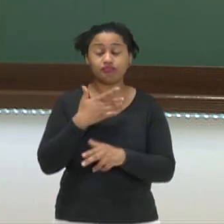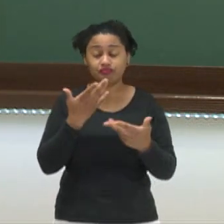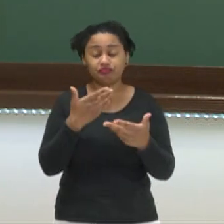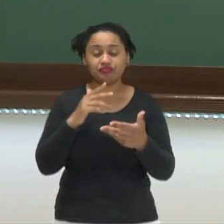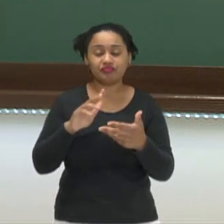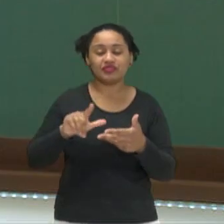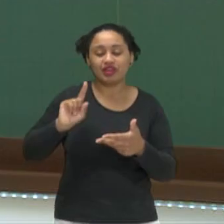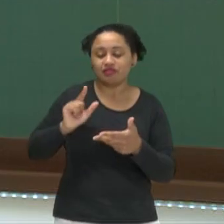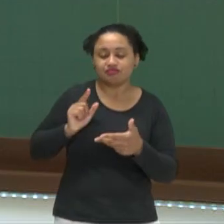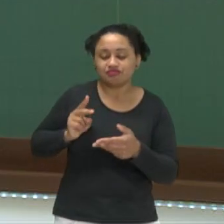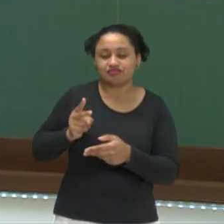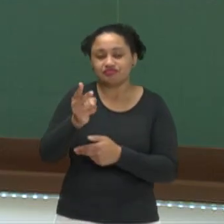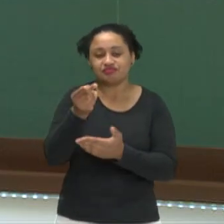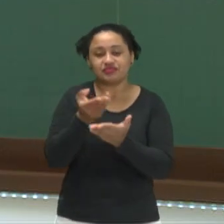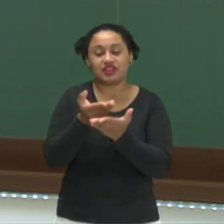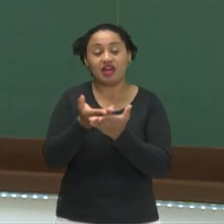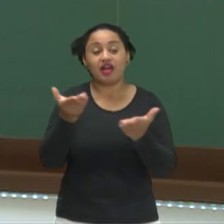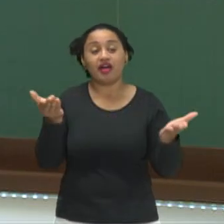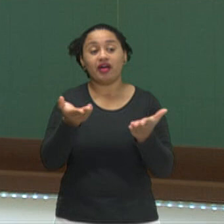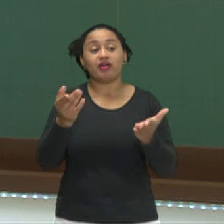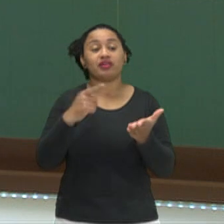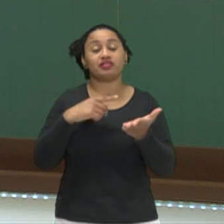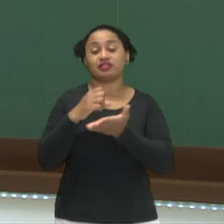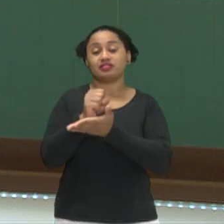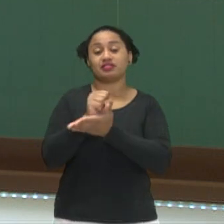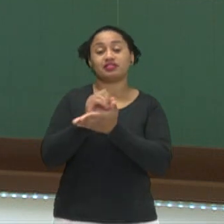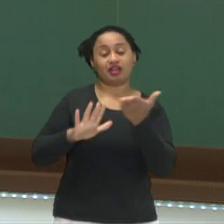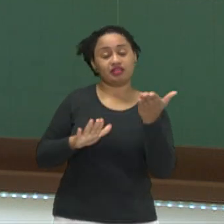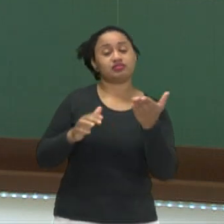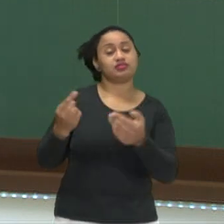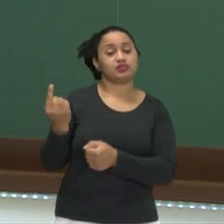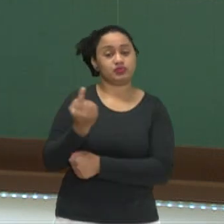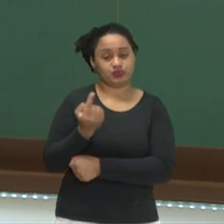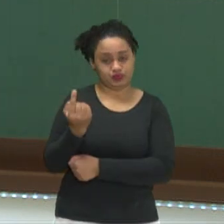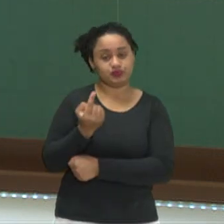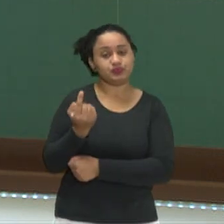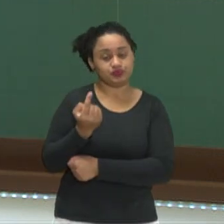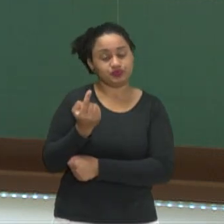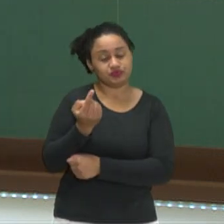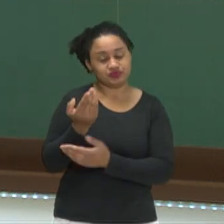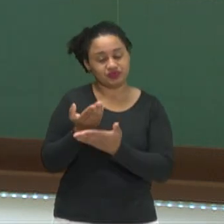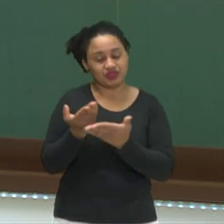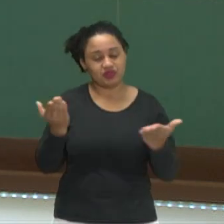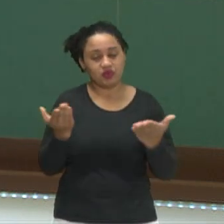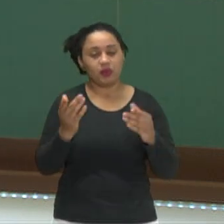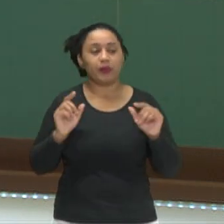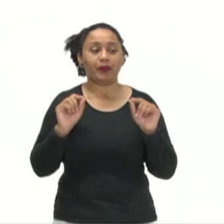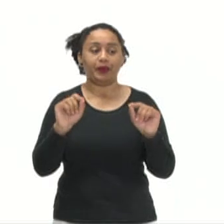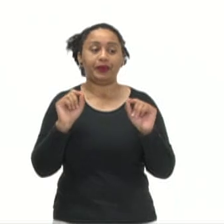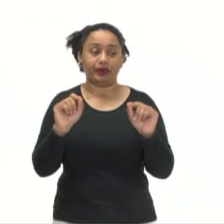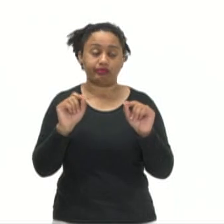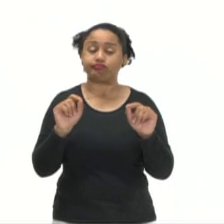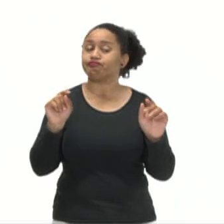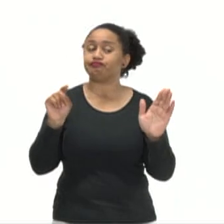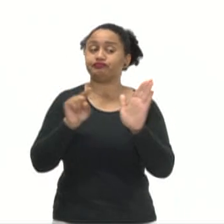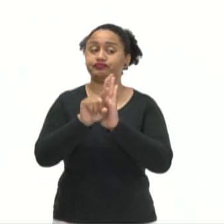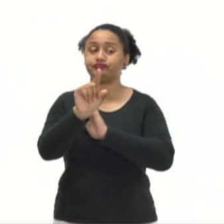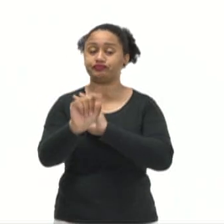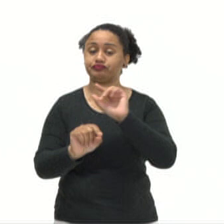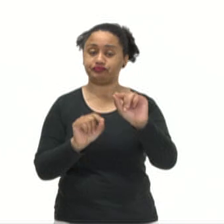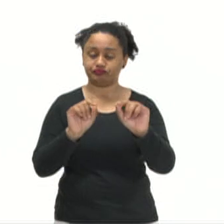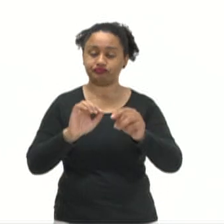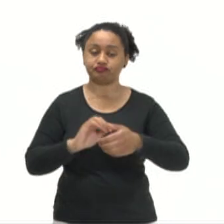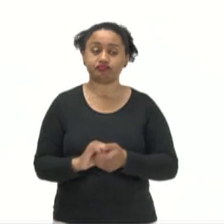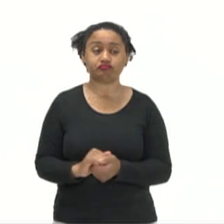Antes da gente seguir, então, temos aqui a nossa primeira atividade da aula de hoje. E a pergunta é a